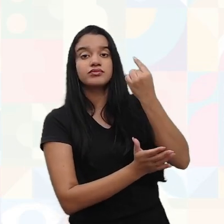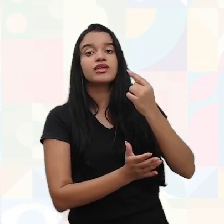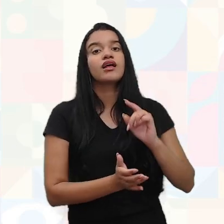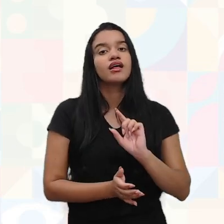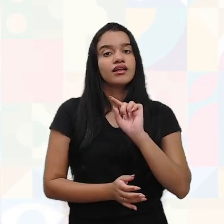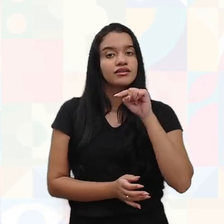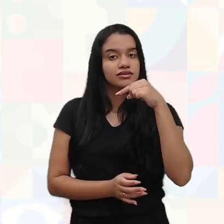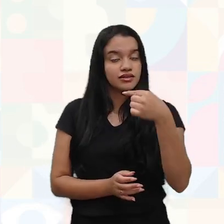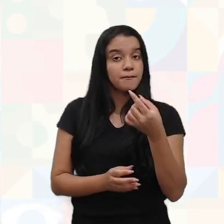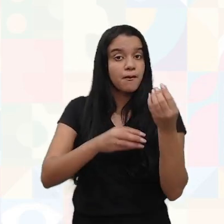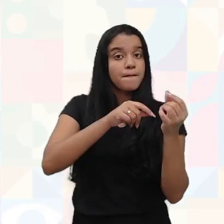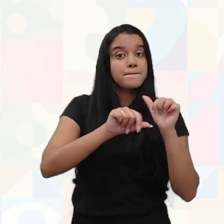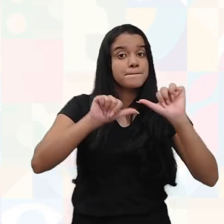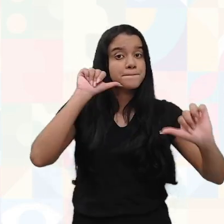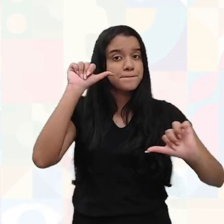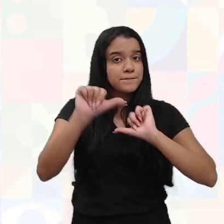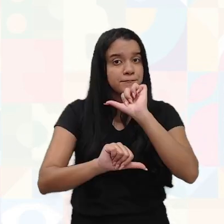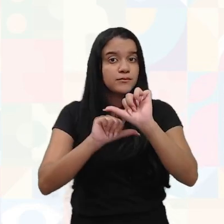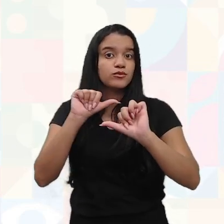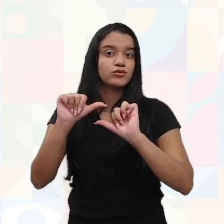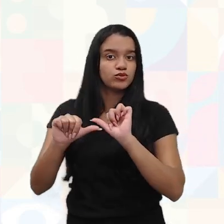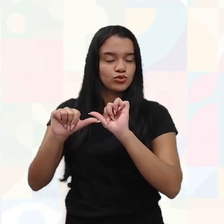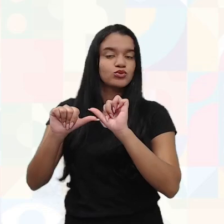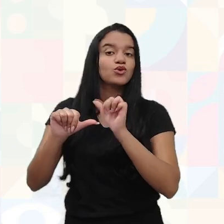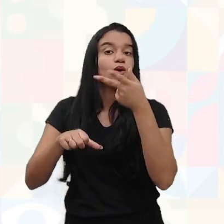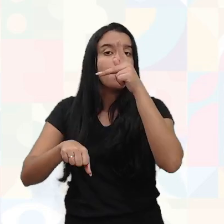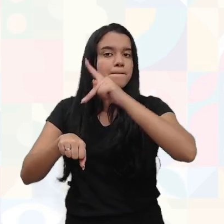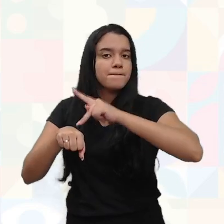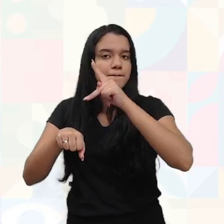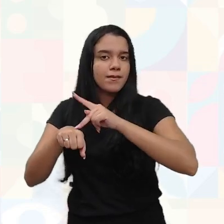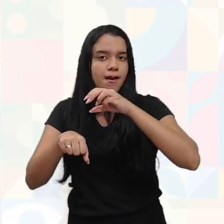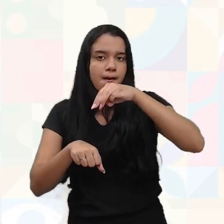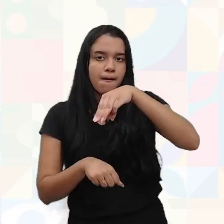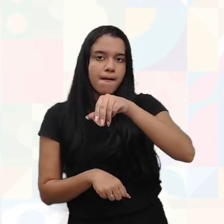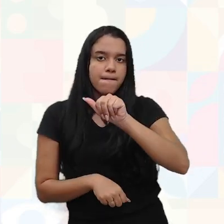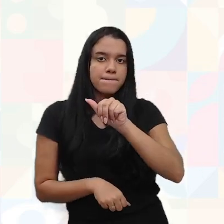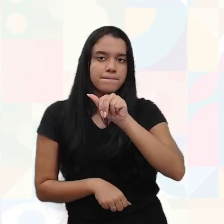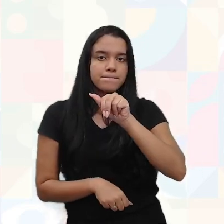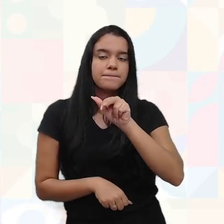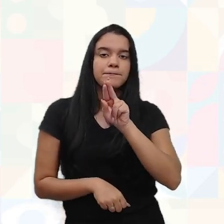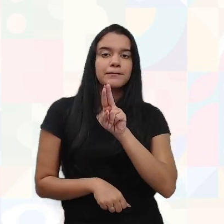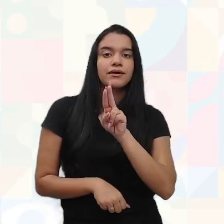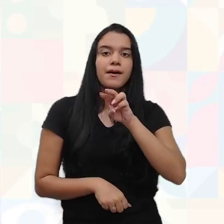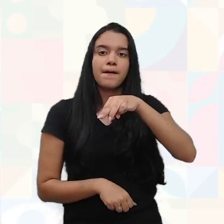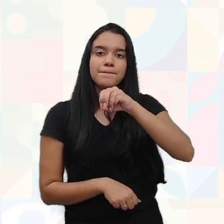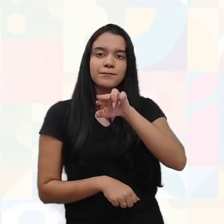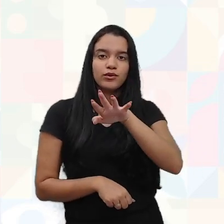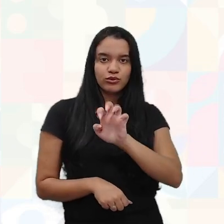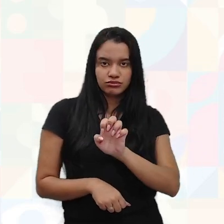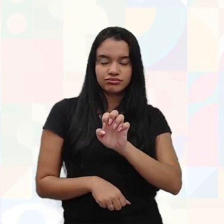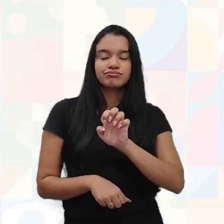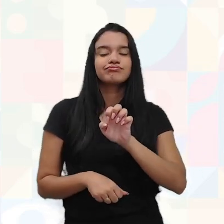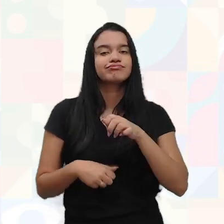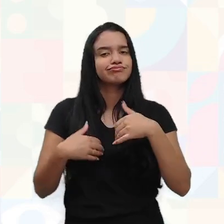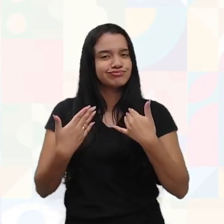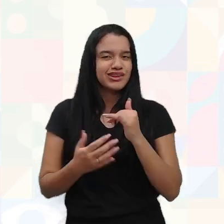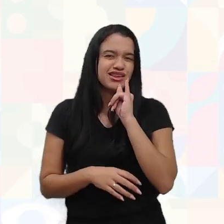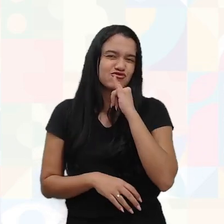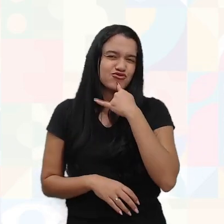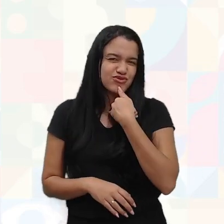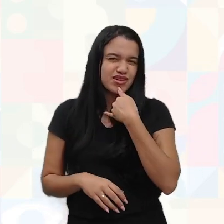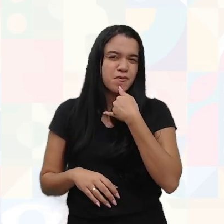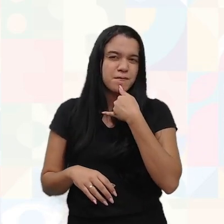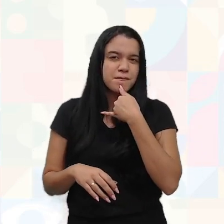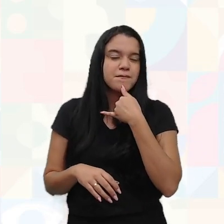passado para uma planta feita em mármore. Vejam que coisa interessante, não é? E, infelizmente, esse mármore foi partido,